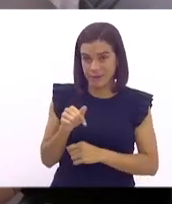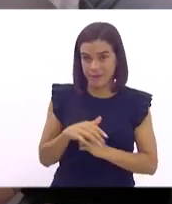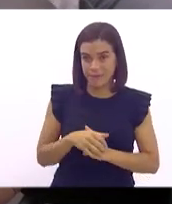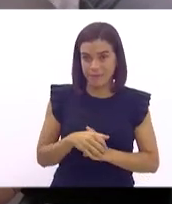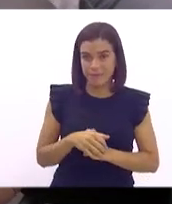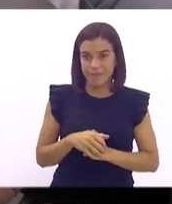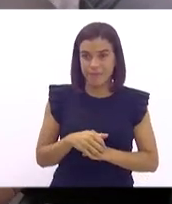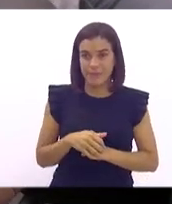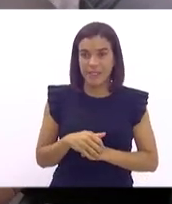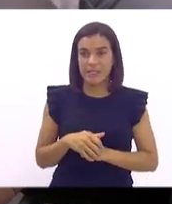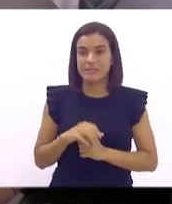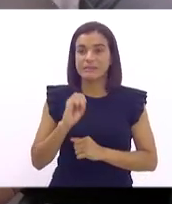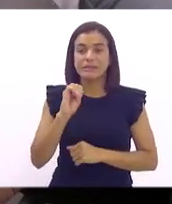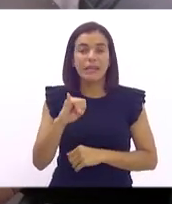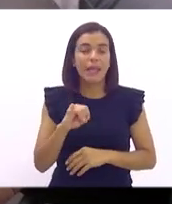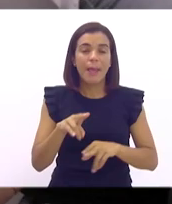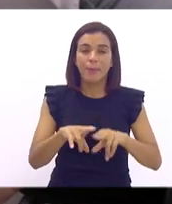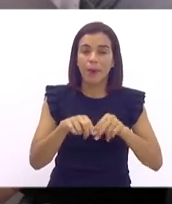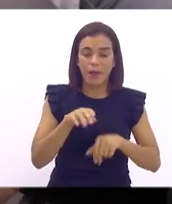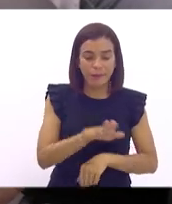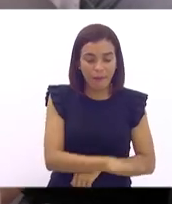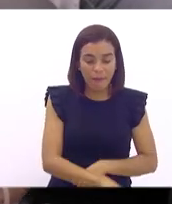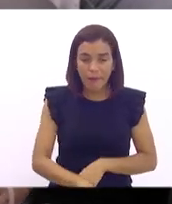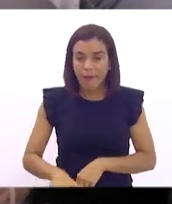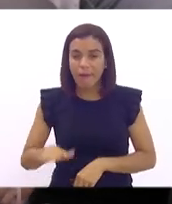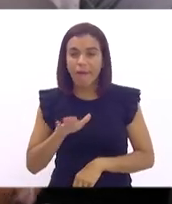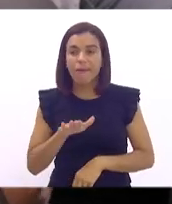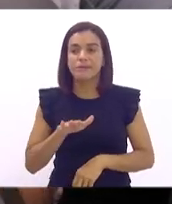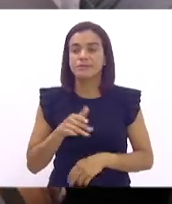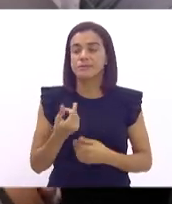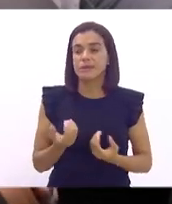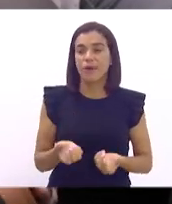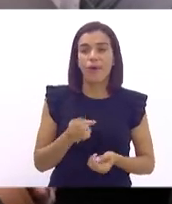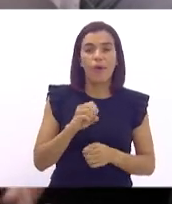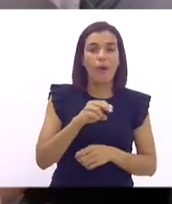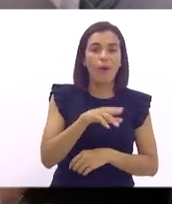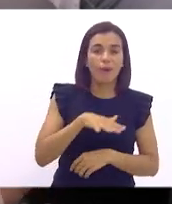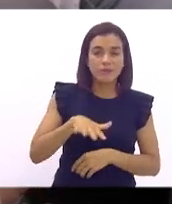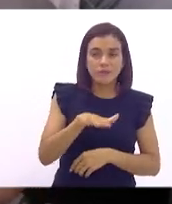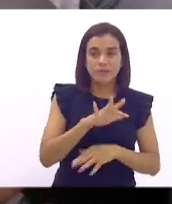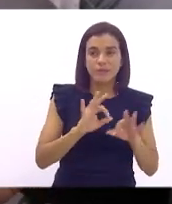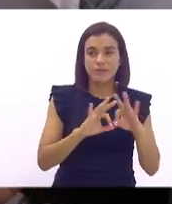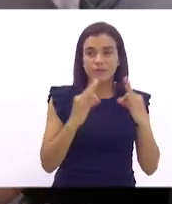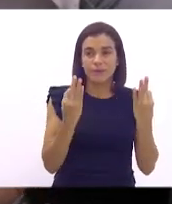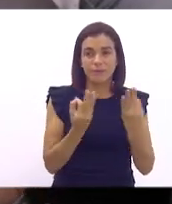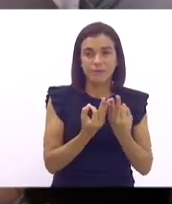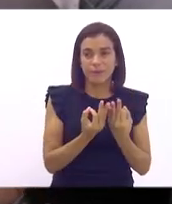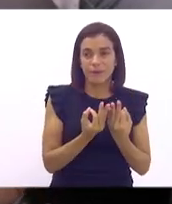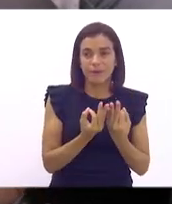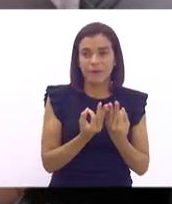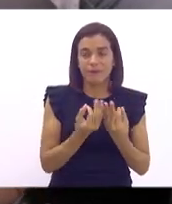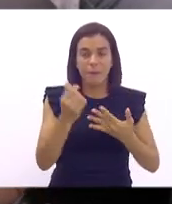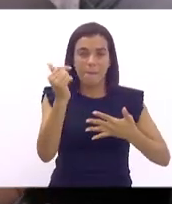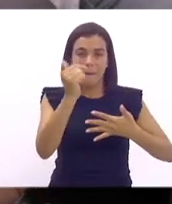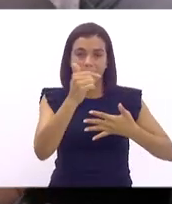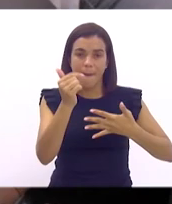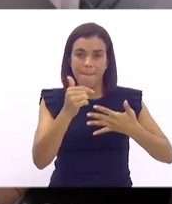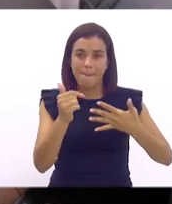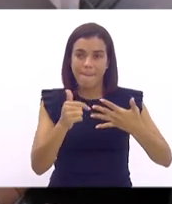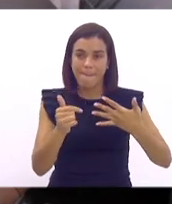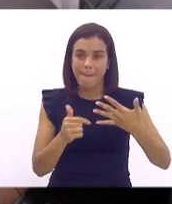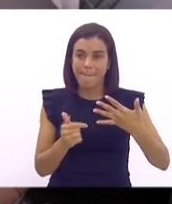esse caso é desde criança, se isso é uma questão familiar, enfim, tem